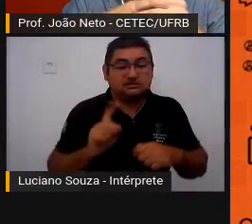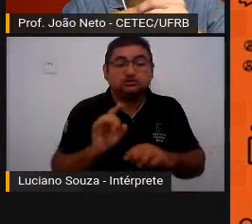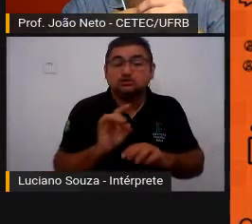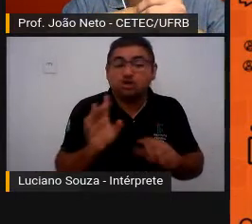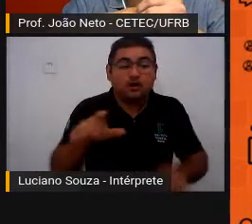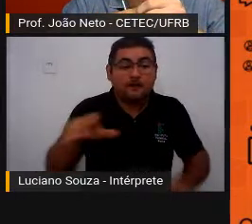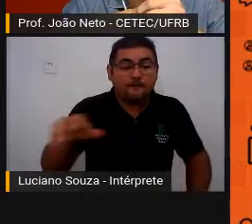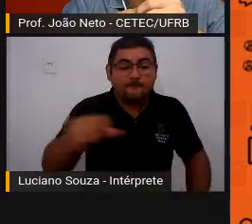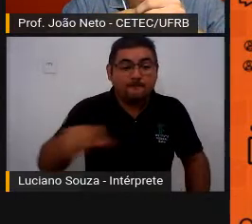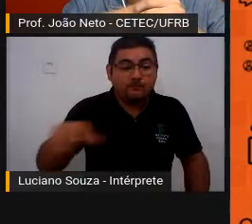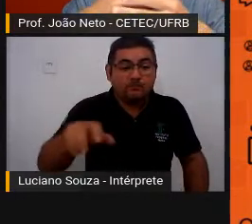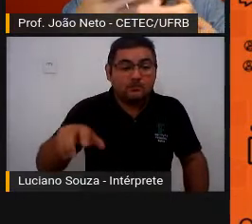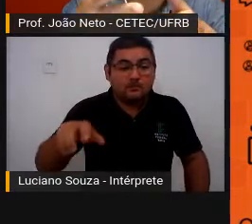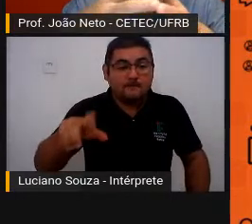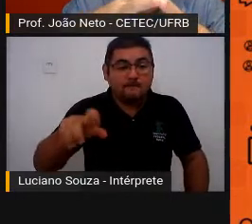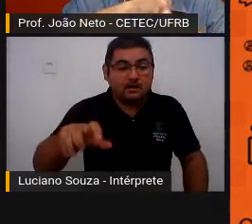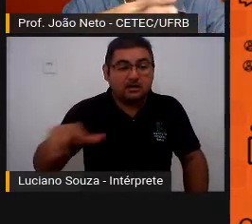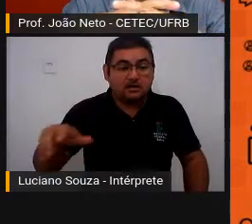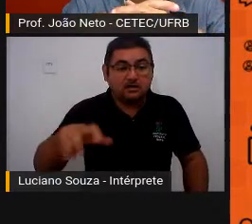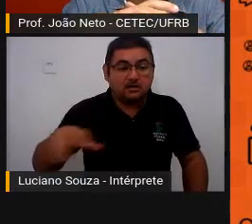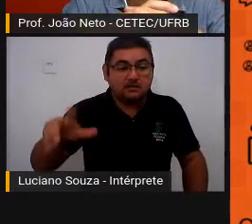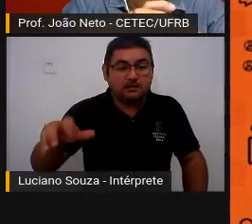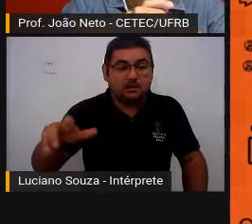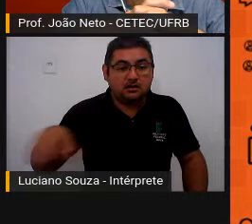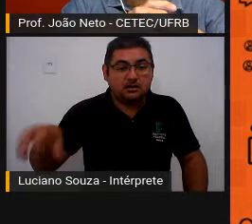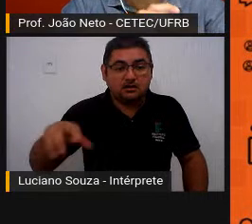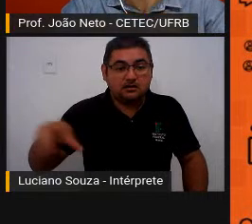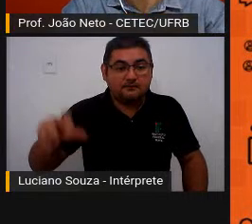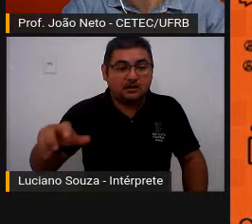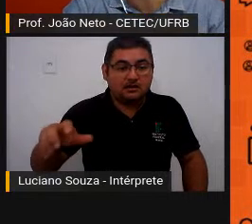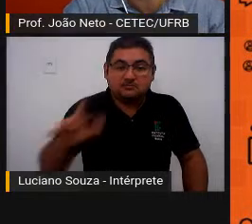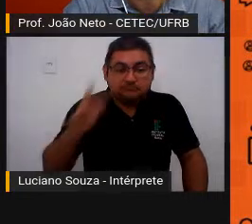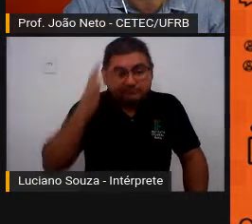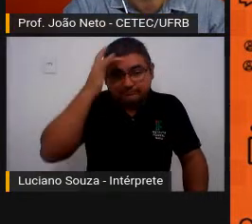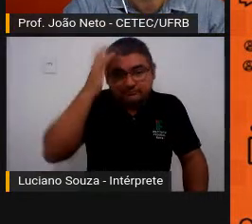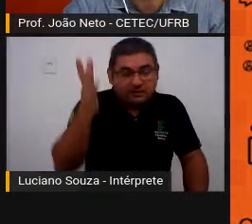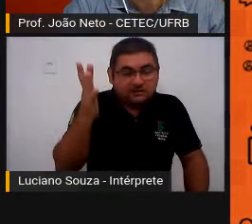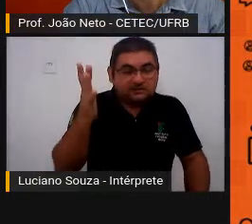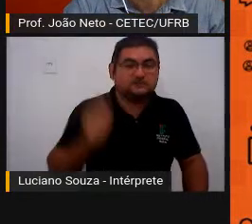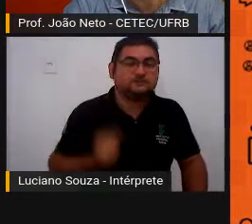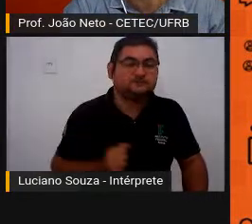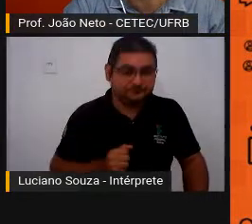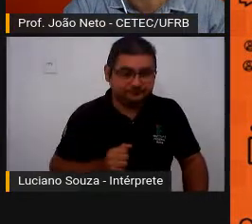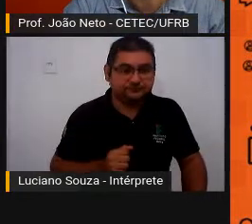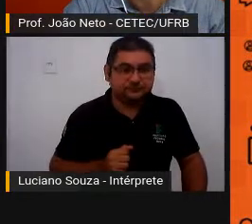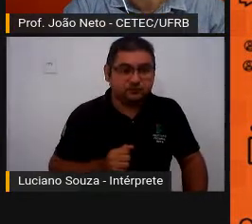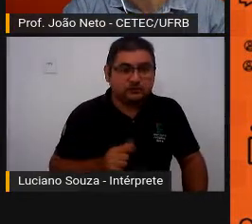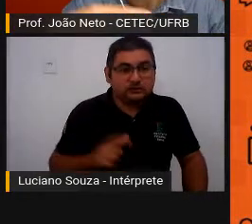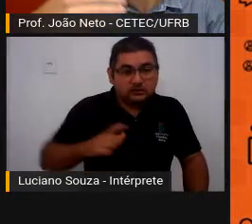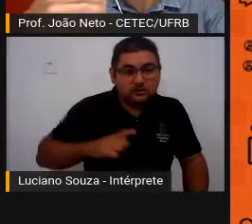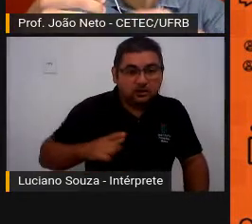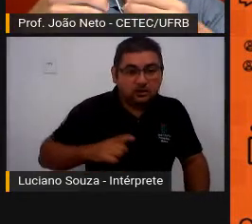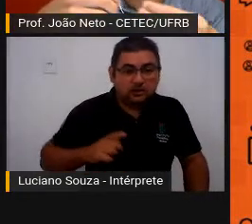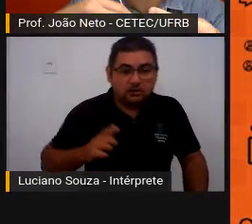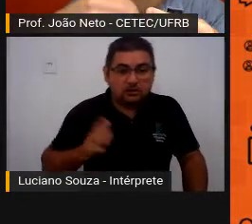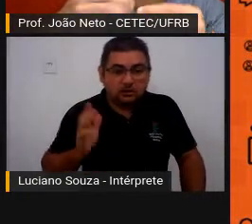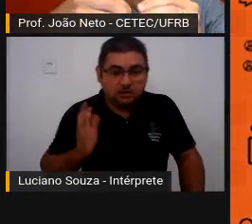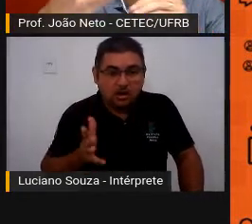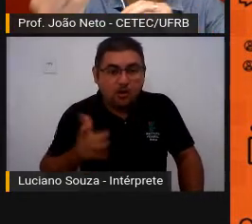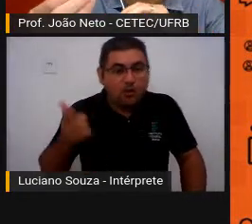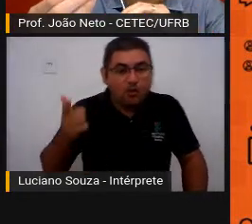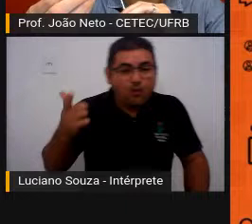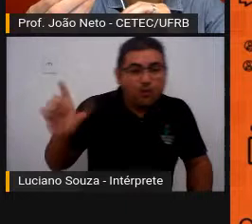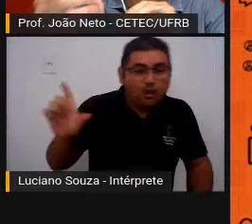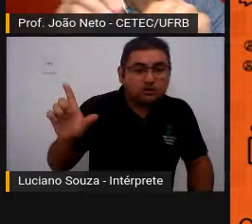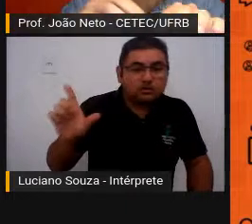temos também lupa a luta digital comentei e temos os sintetizadores de voz uma pessoa